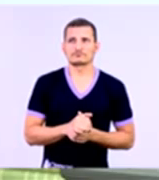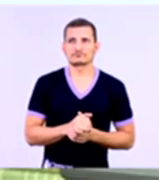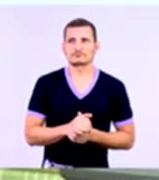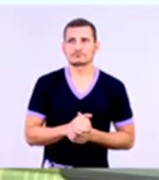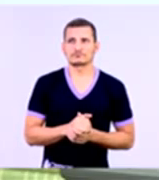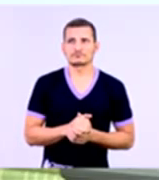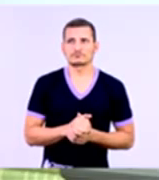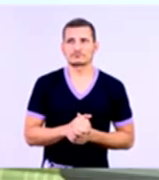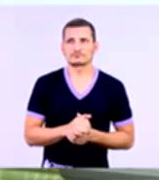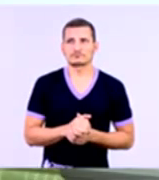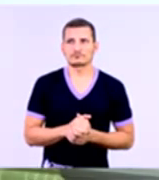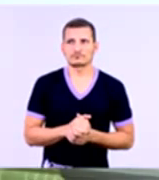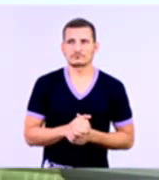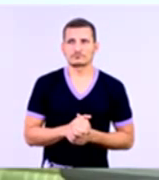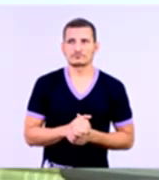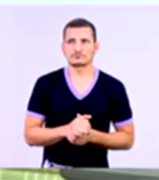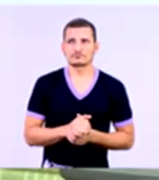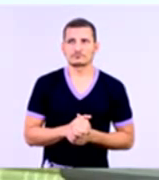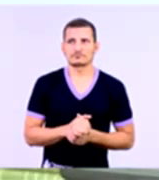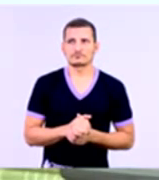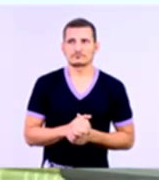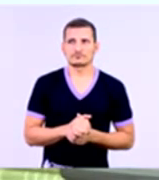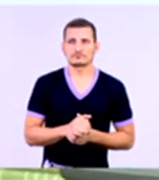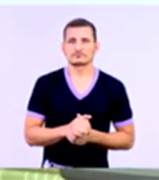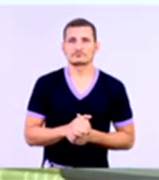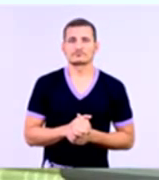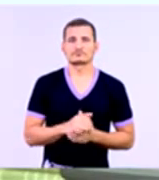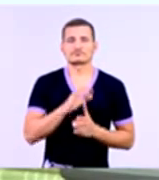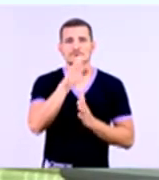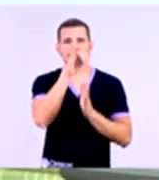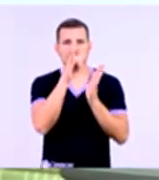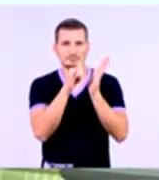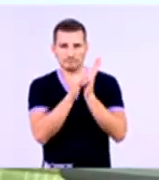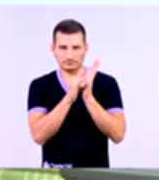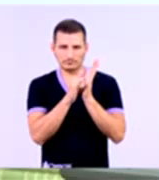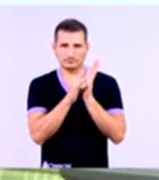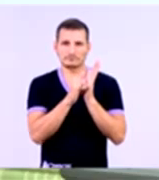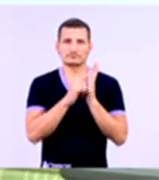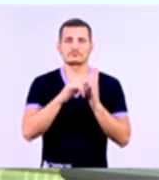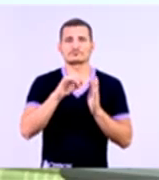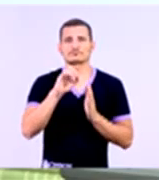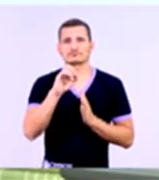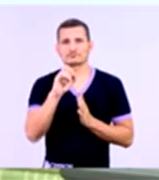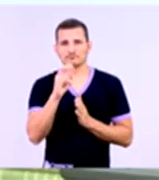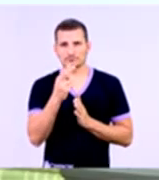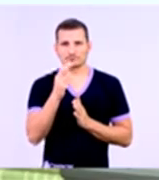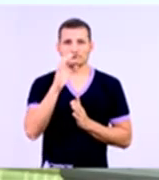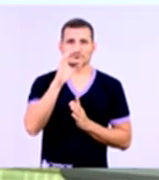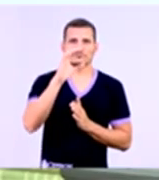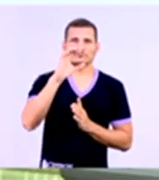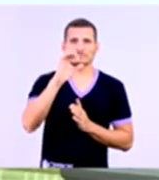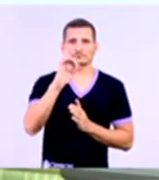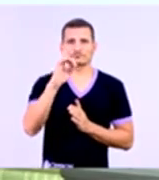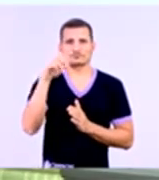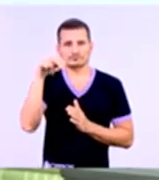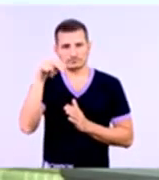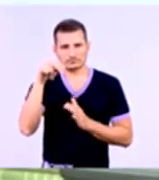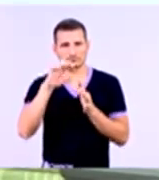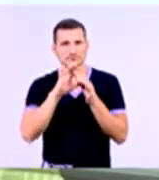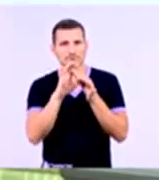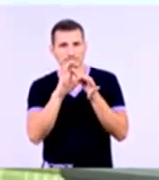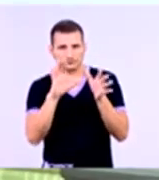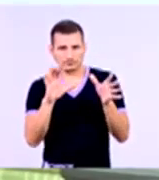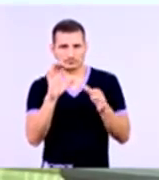na sua versão de distribuição, ou seja, para download, quanto na sua versão de CDN, ou seja, disponível